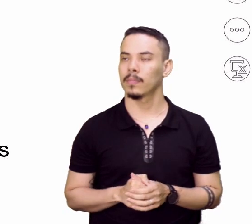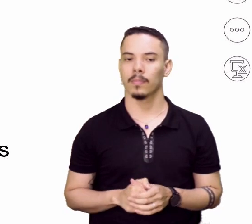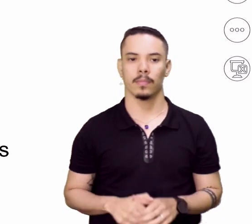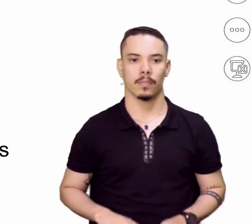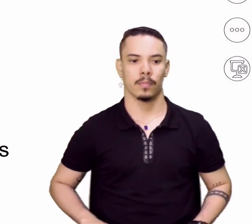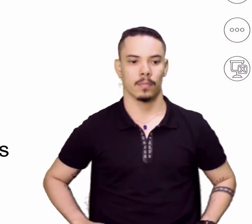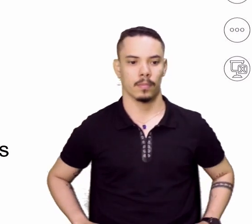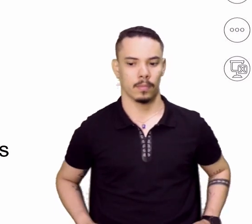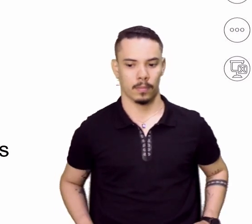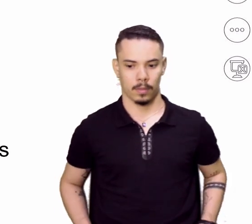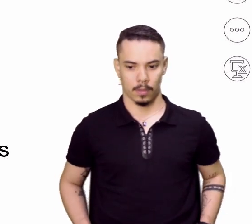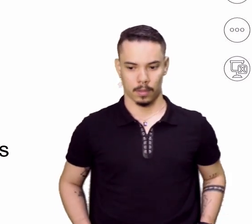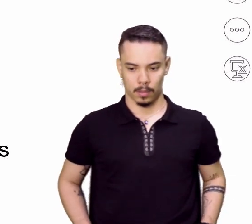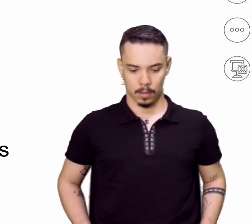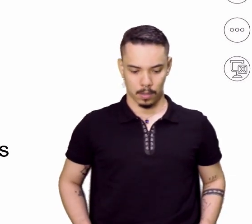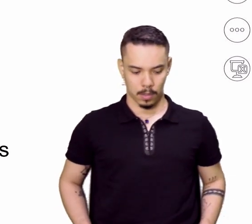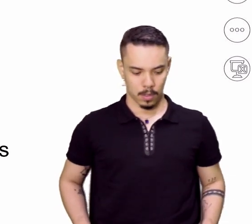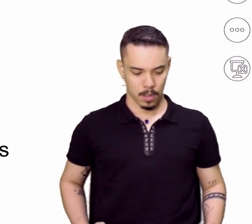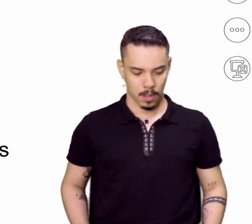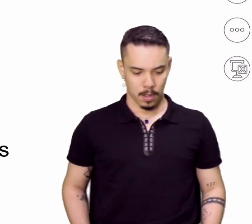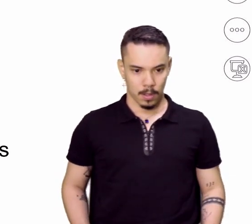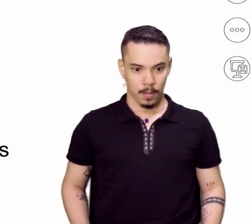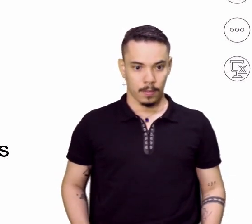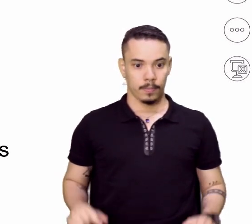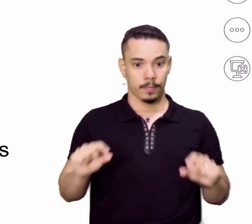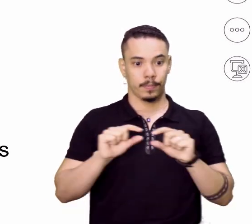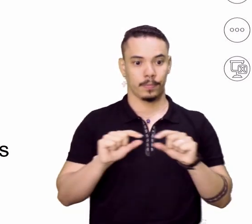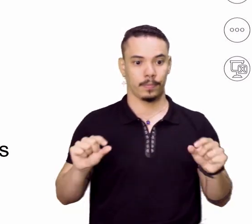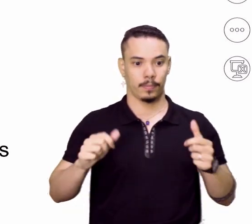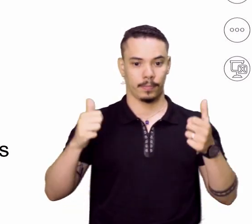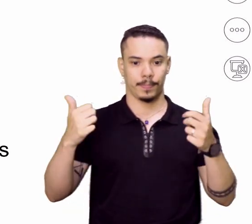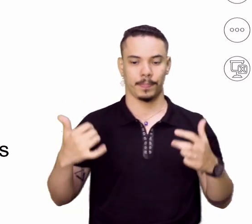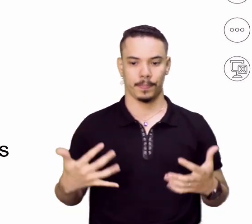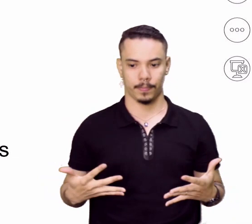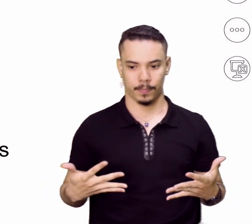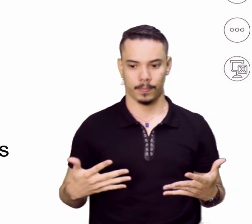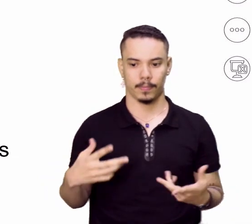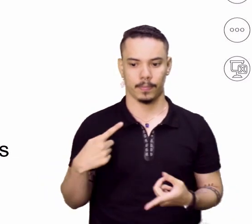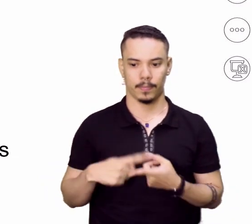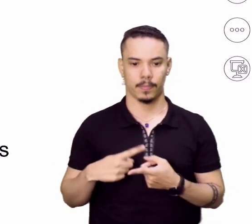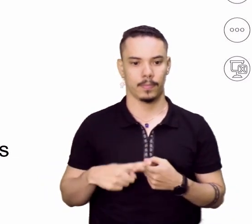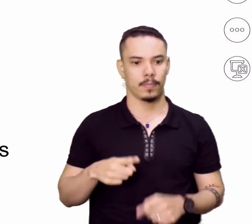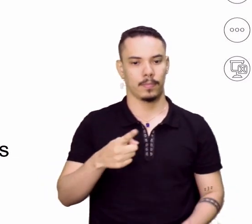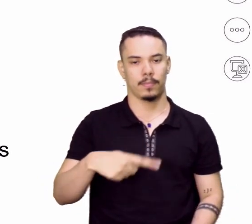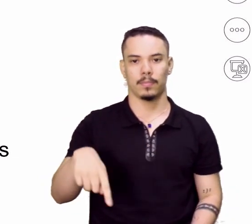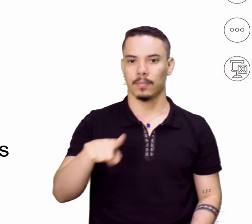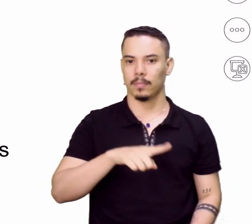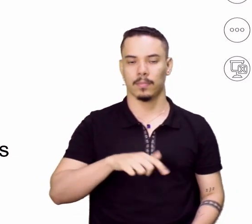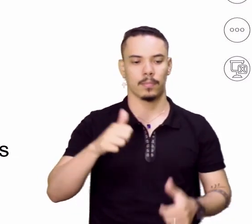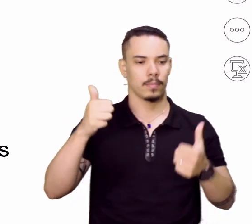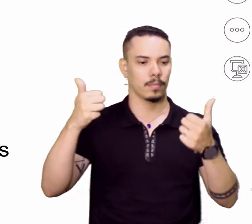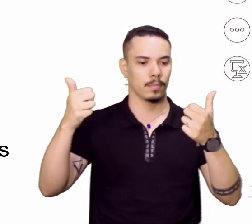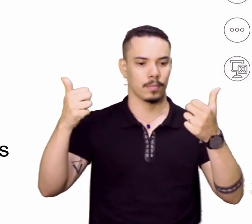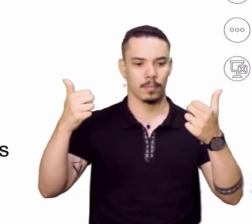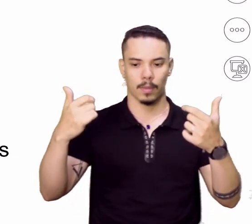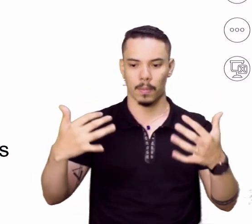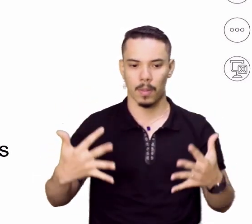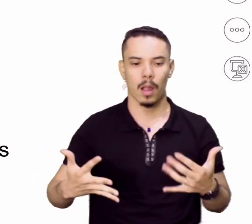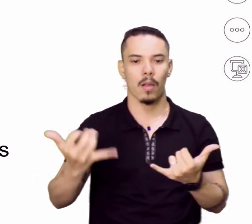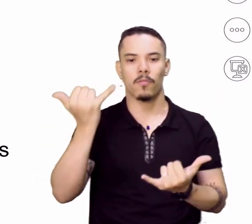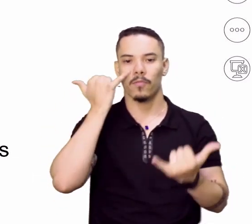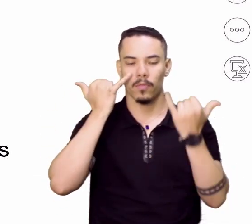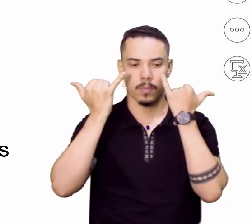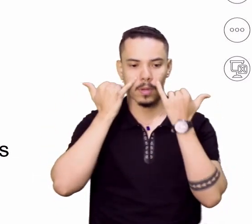non-defined clause. É uma frase explicativa, porque você está explicando o quê? Você está dando uma informação